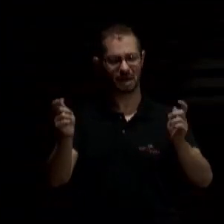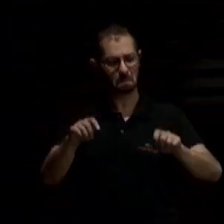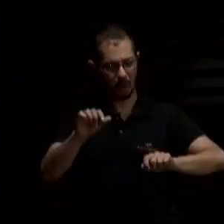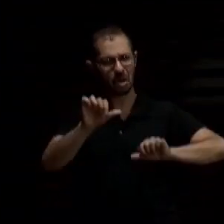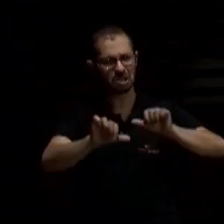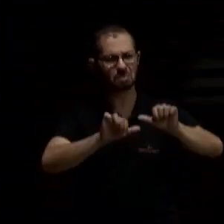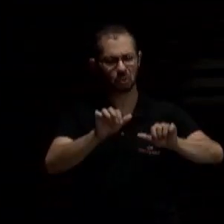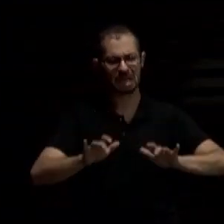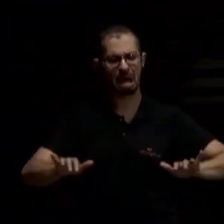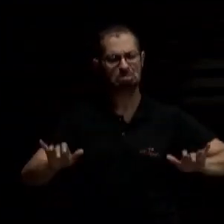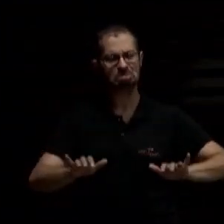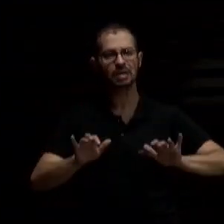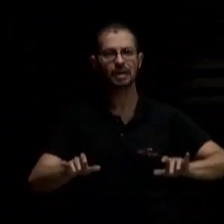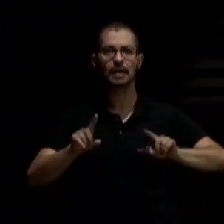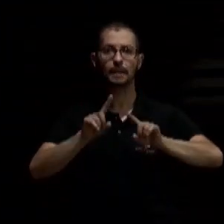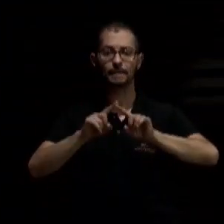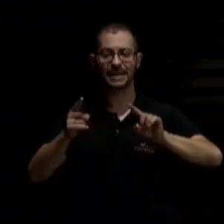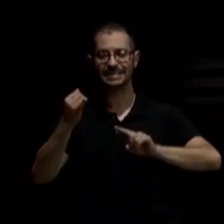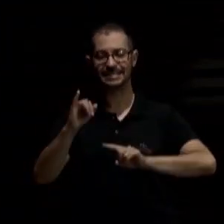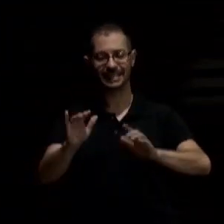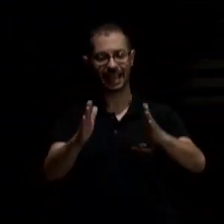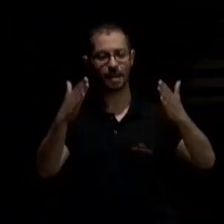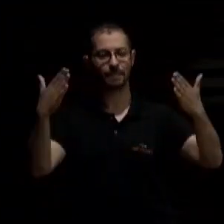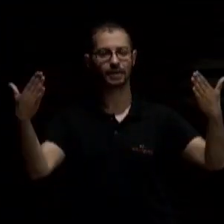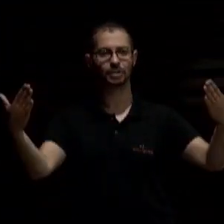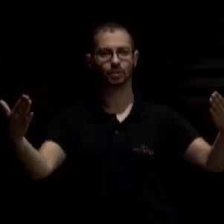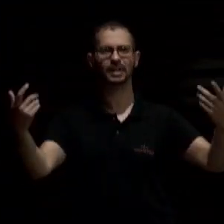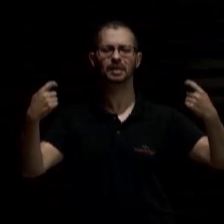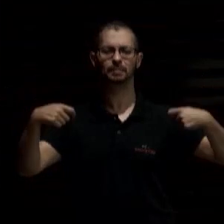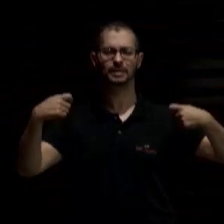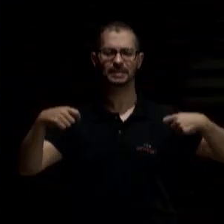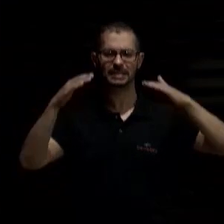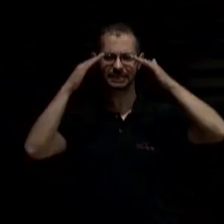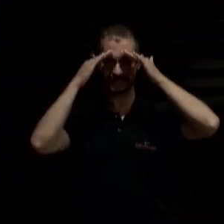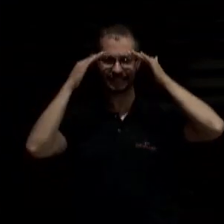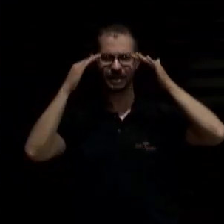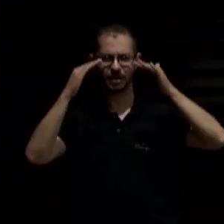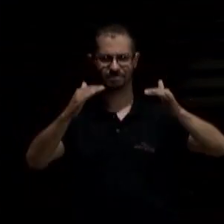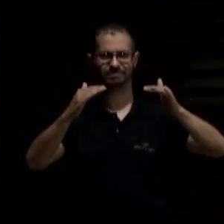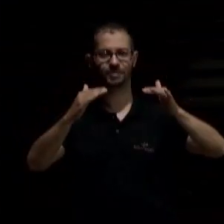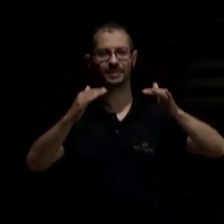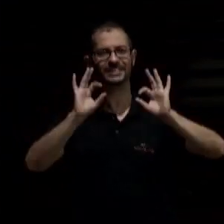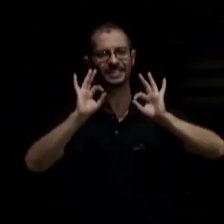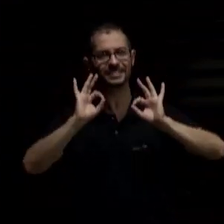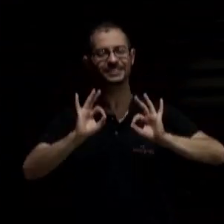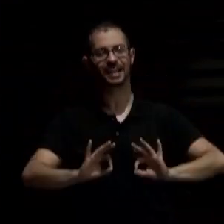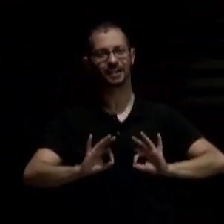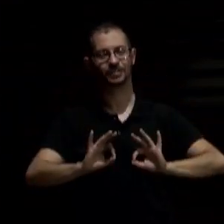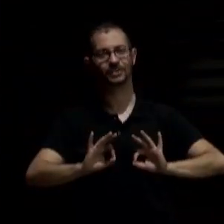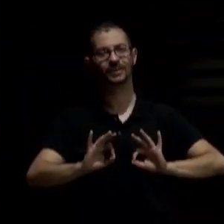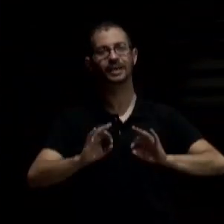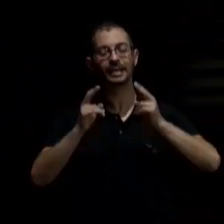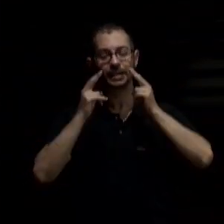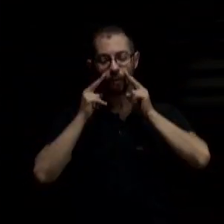mudar e mudar, mas quando tem uma partitura, ele precisa estar dentro da partitura. E eu olho para a